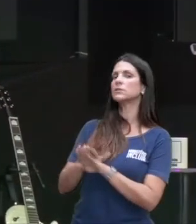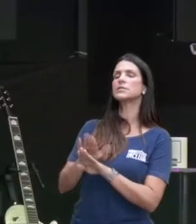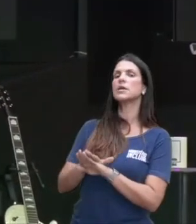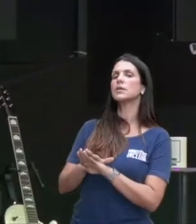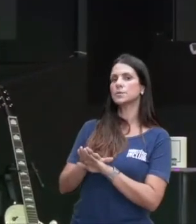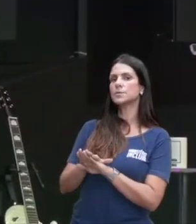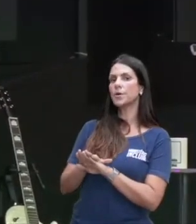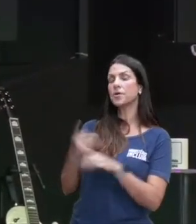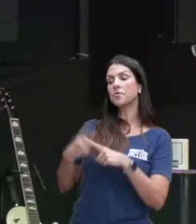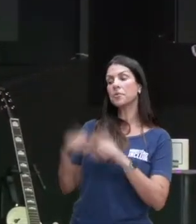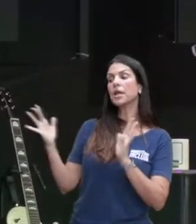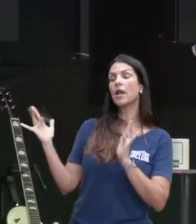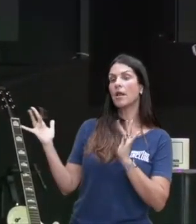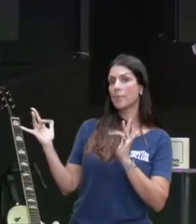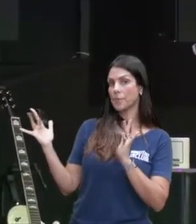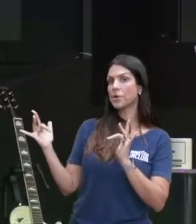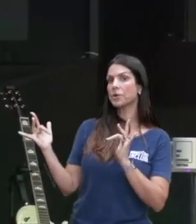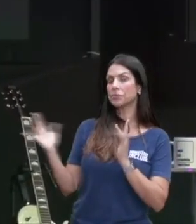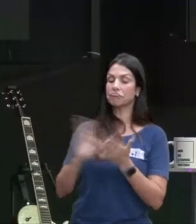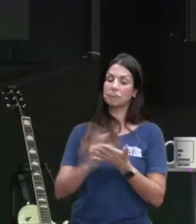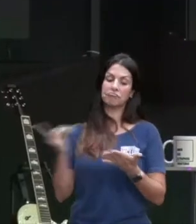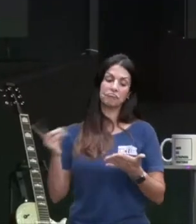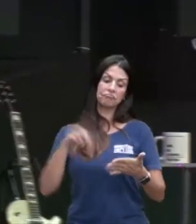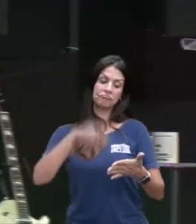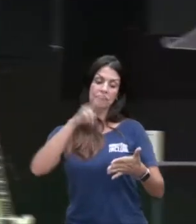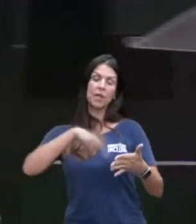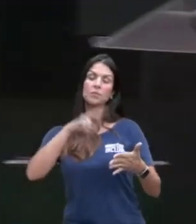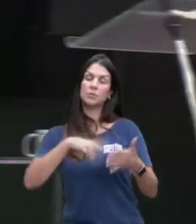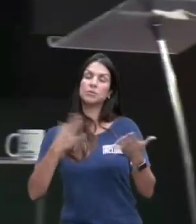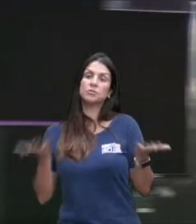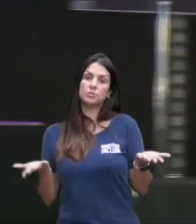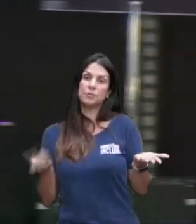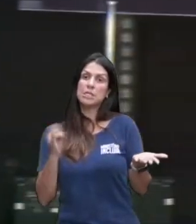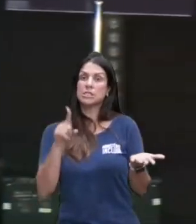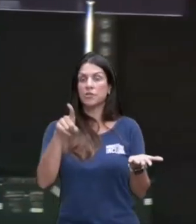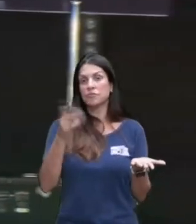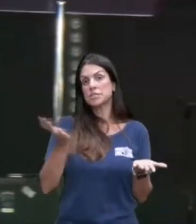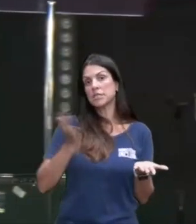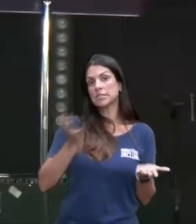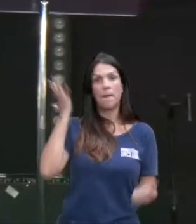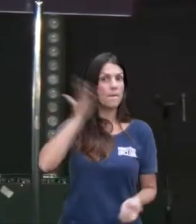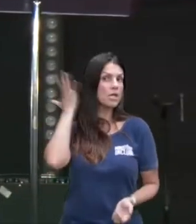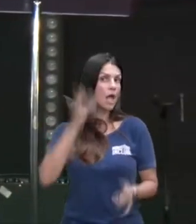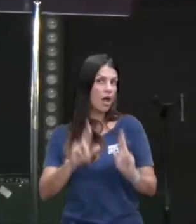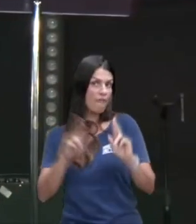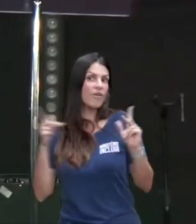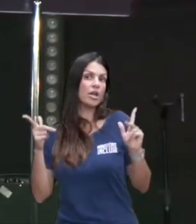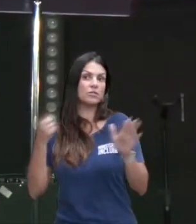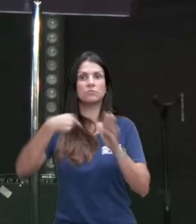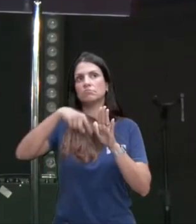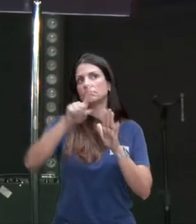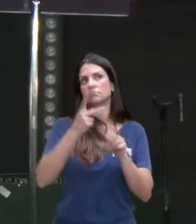te pedindo diz respeito e eu quero iludir se você quiser uma mensagem diferente tem um monte de lugar por aí que pode pregar a mensagem